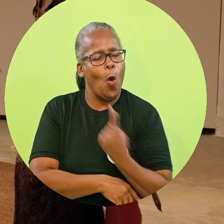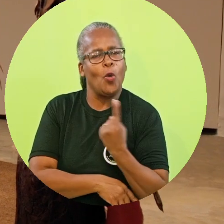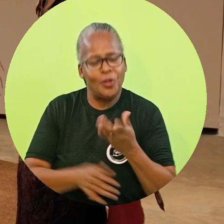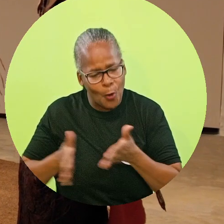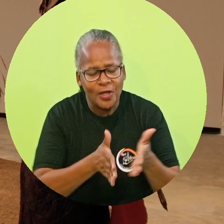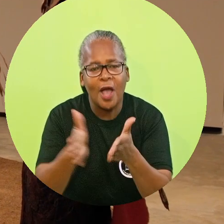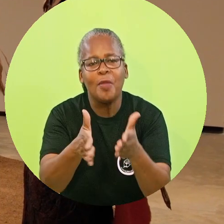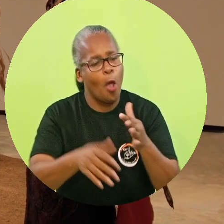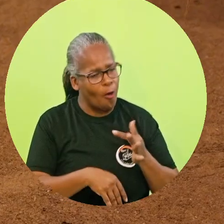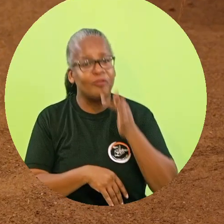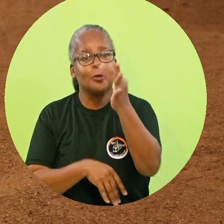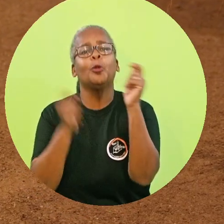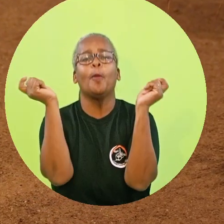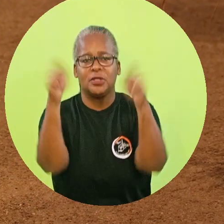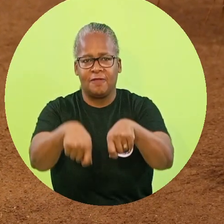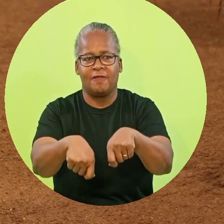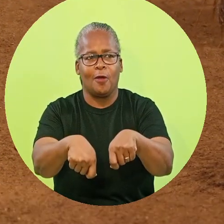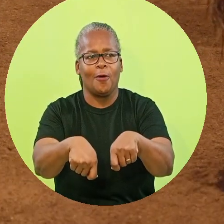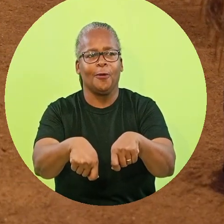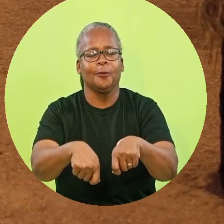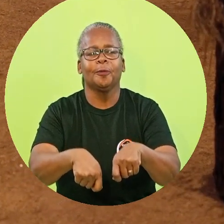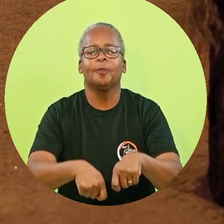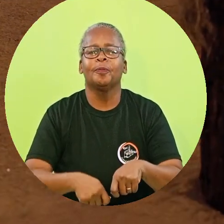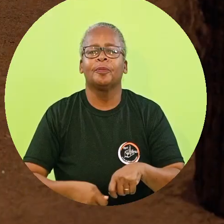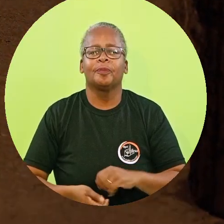caminho e futuro possível.